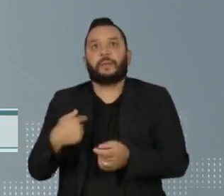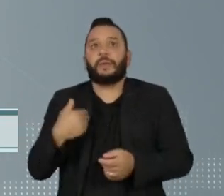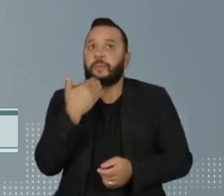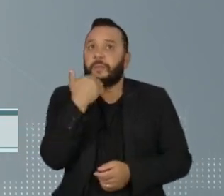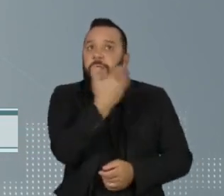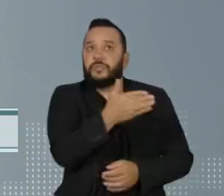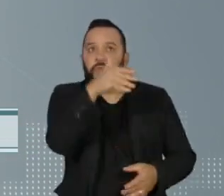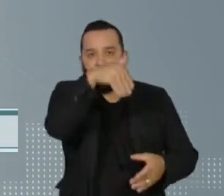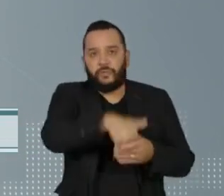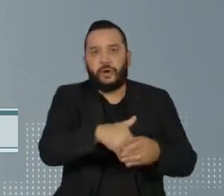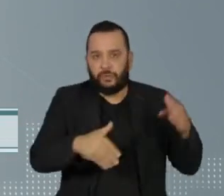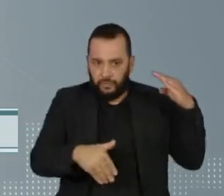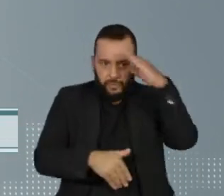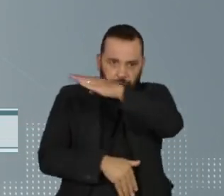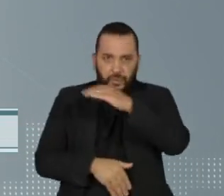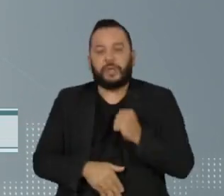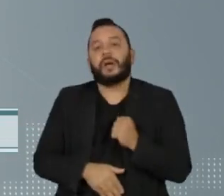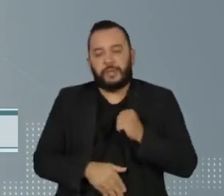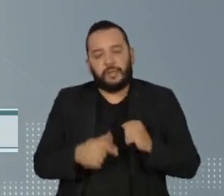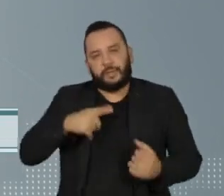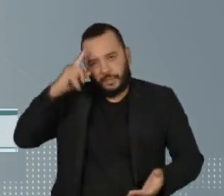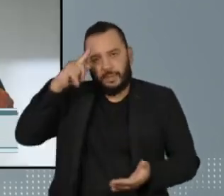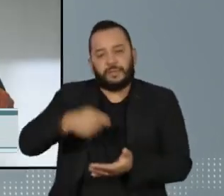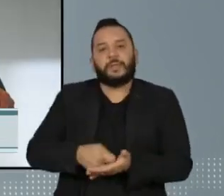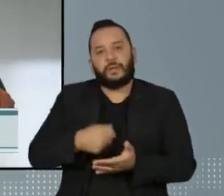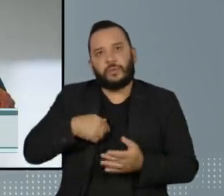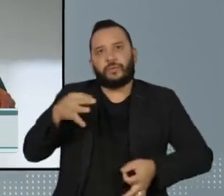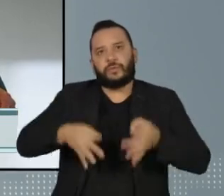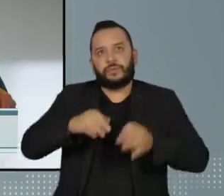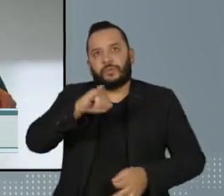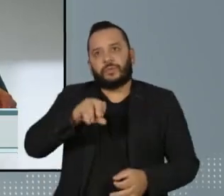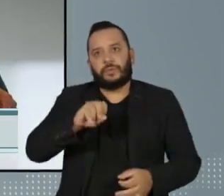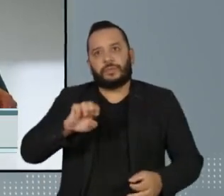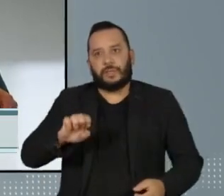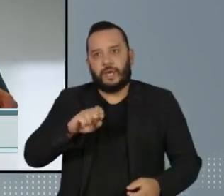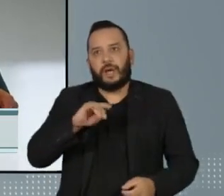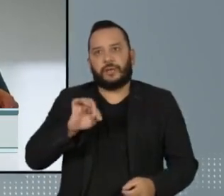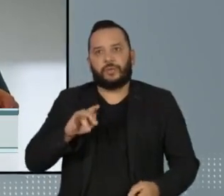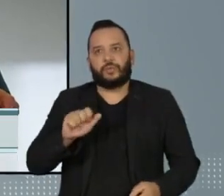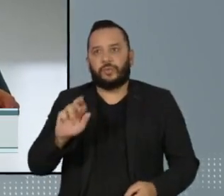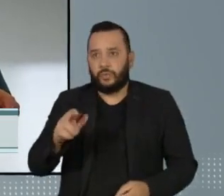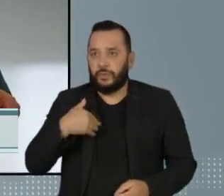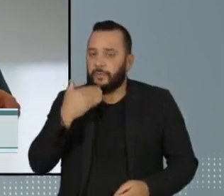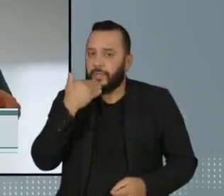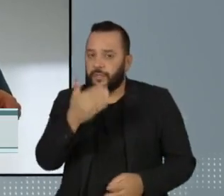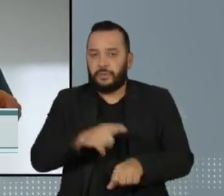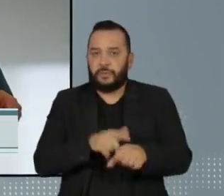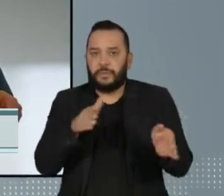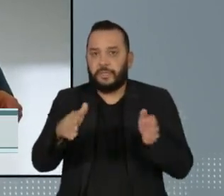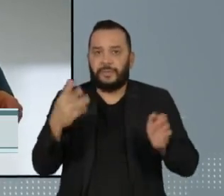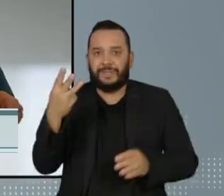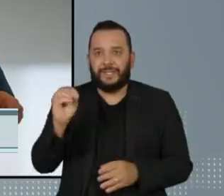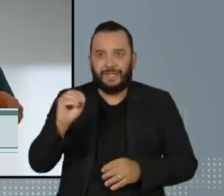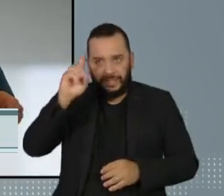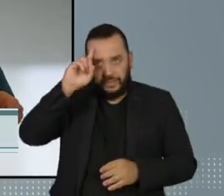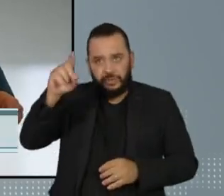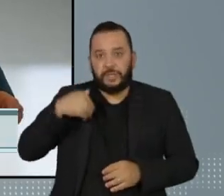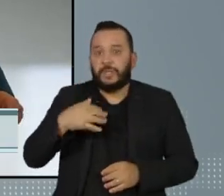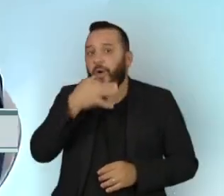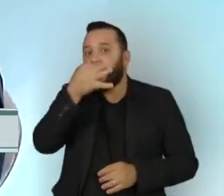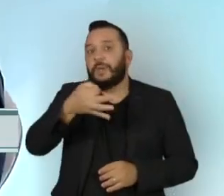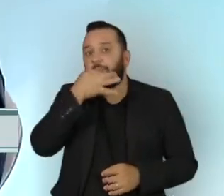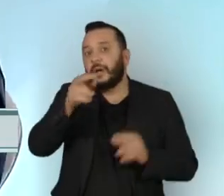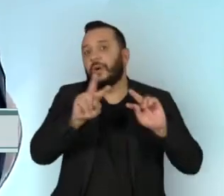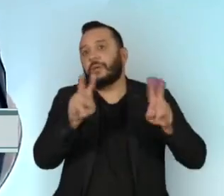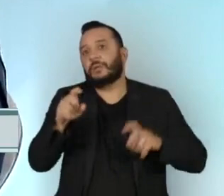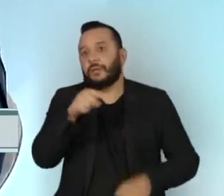bolsonaro A decisão é do juiz José Arthur Diniz Borges que deu um prazo de 30 dias para que silvinense manifeste sobre o caso